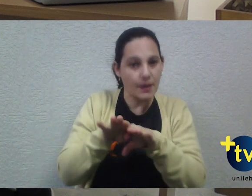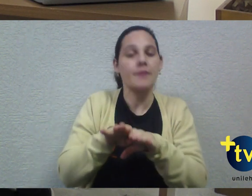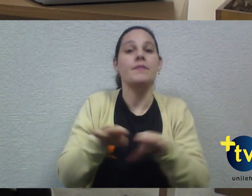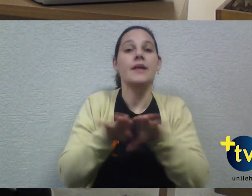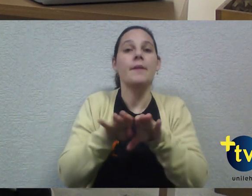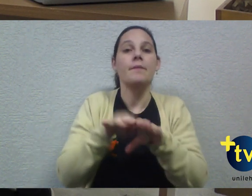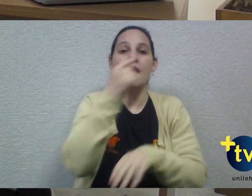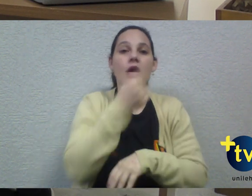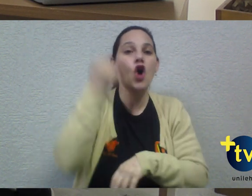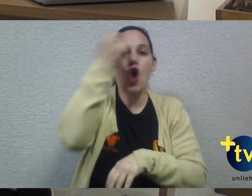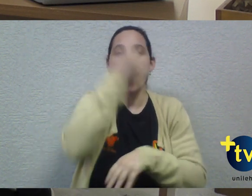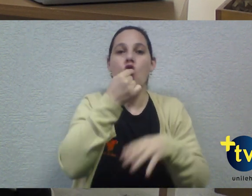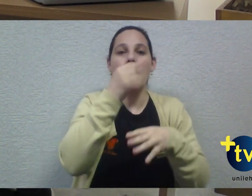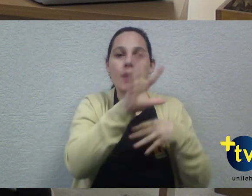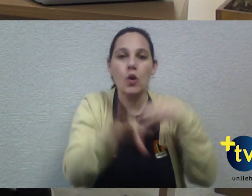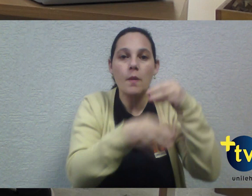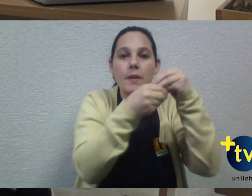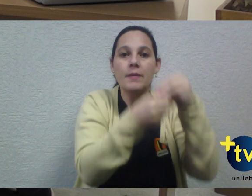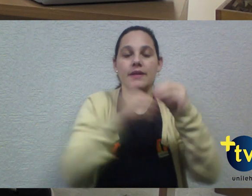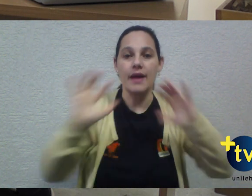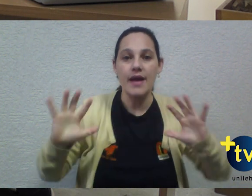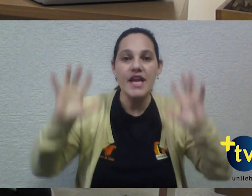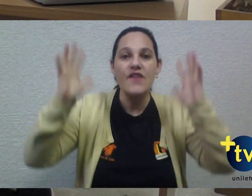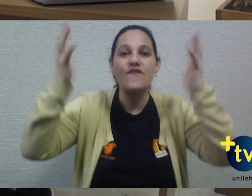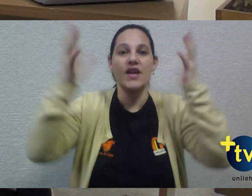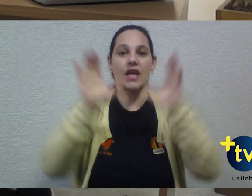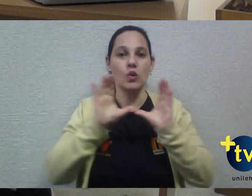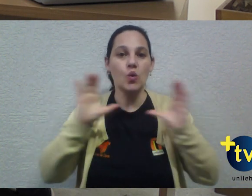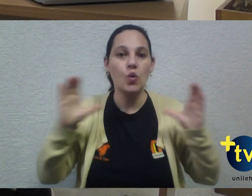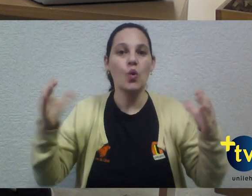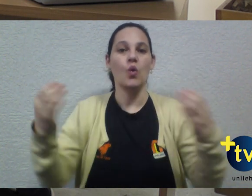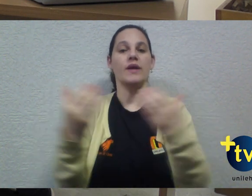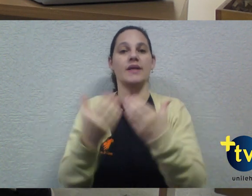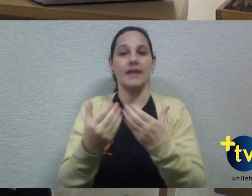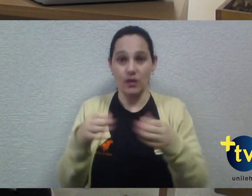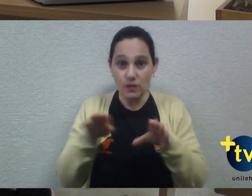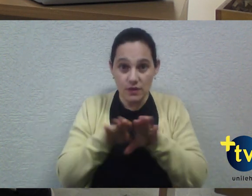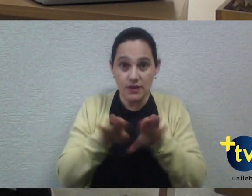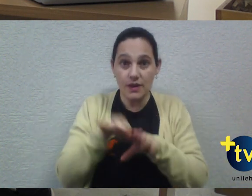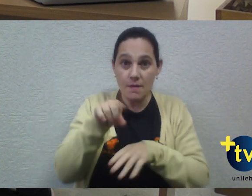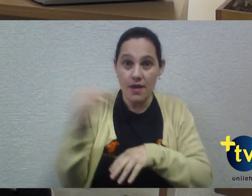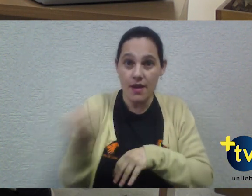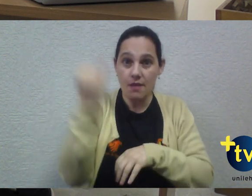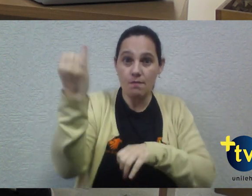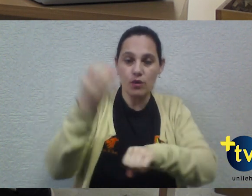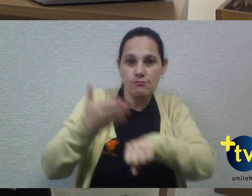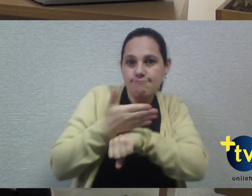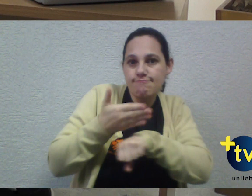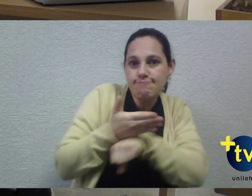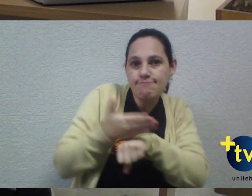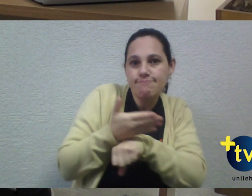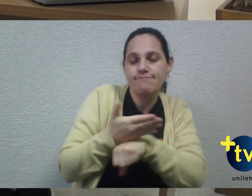exigência de horas complementares, você puder participar em seminários, eventos relacionados a esses temas, você